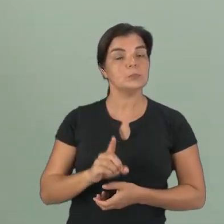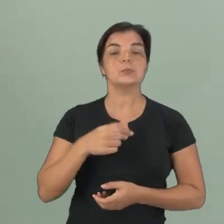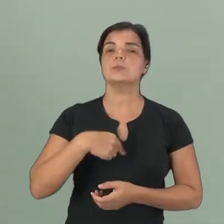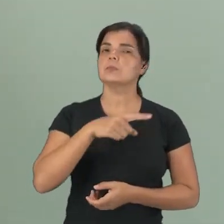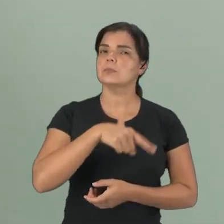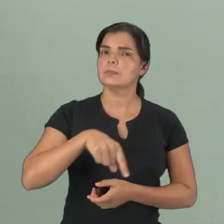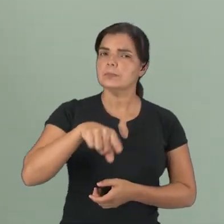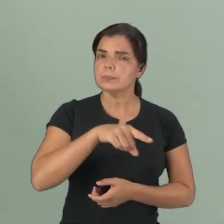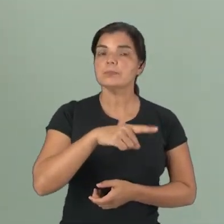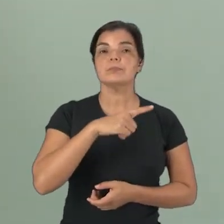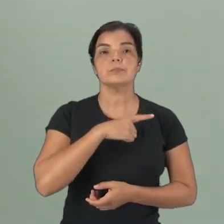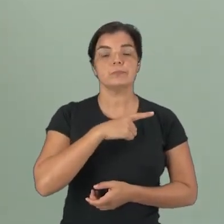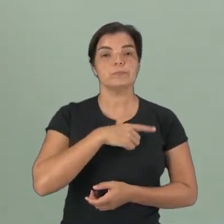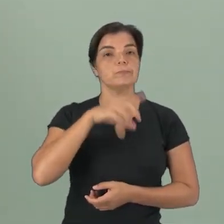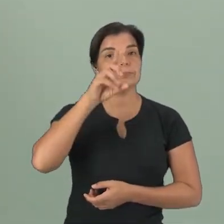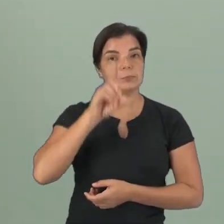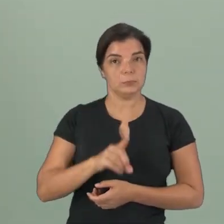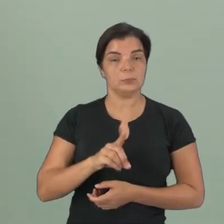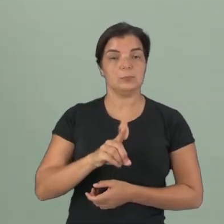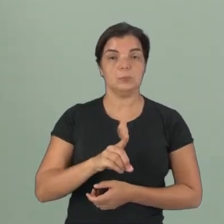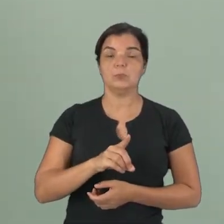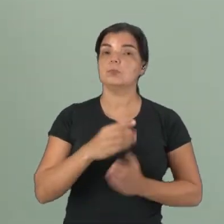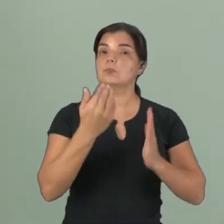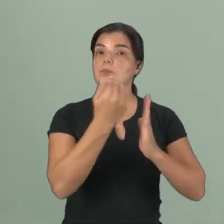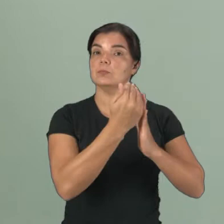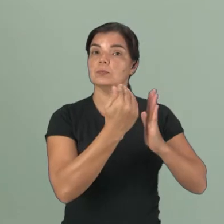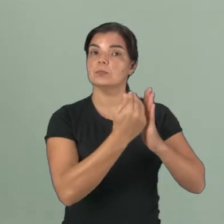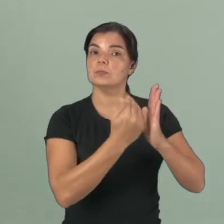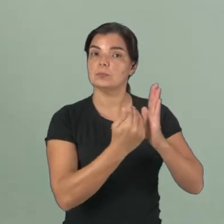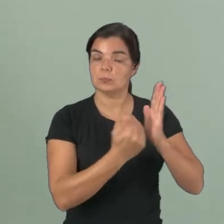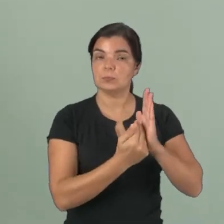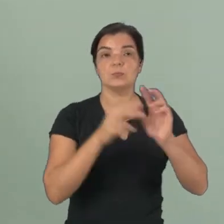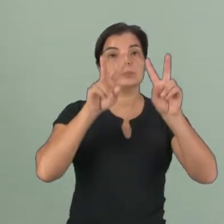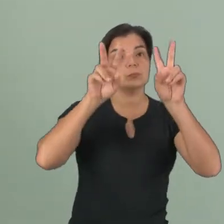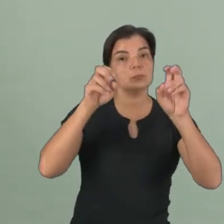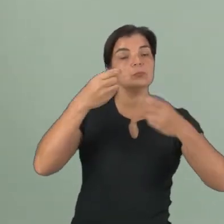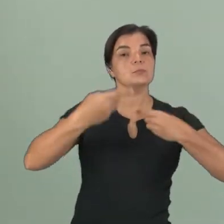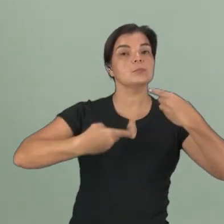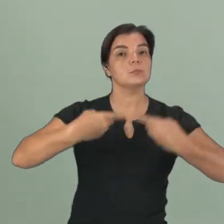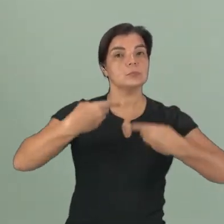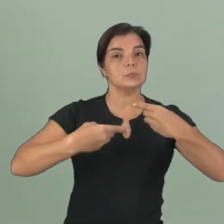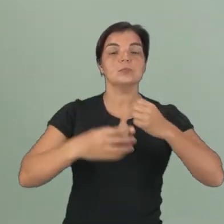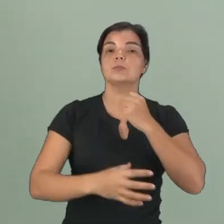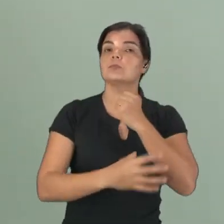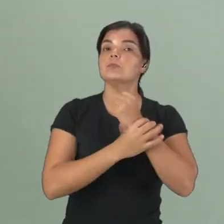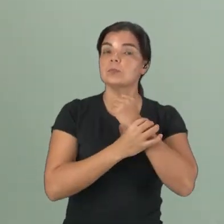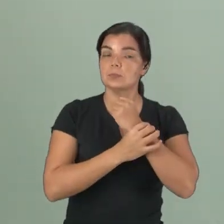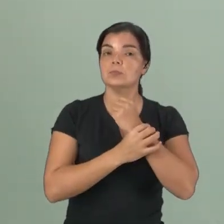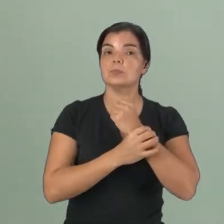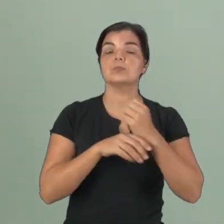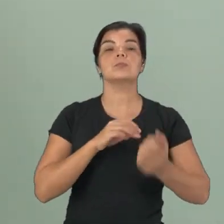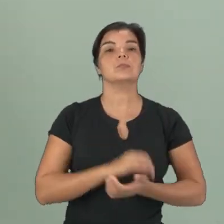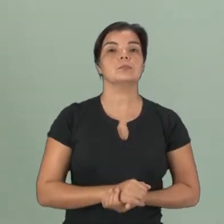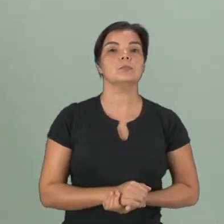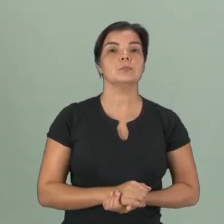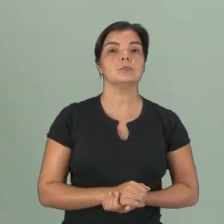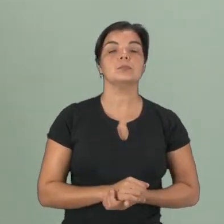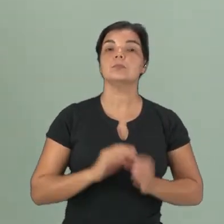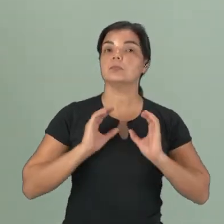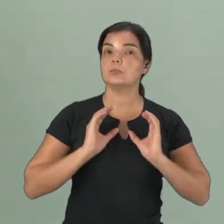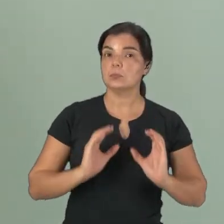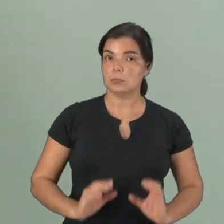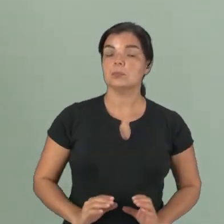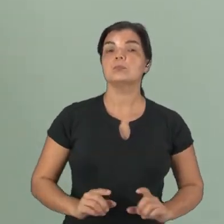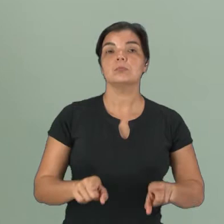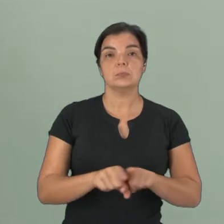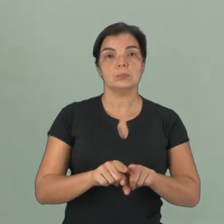quando esses direitos são pautados em assuntos políticos, a garantia da cidadania está